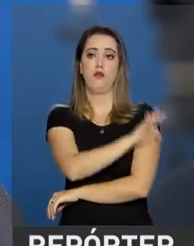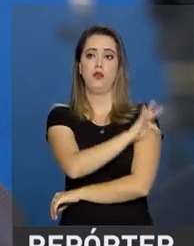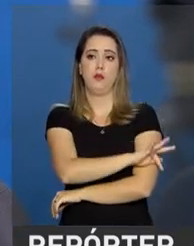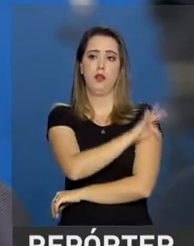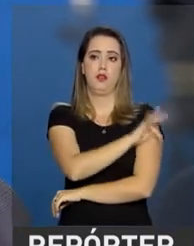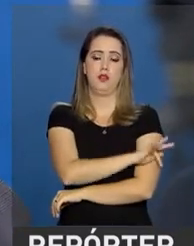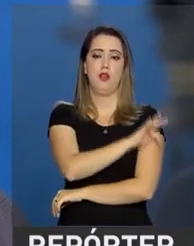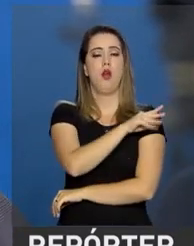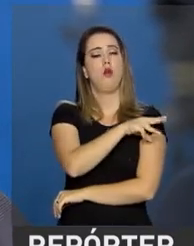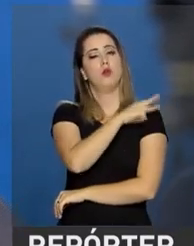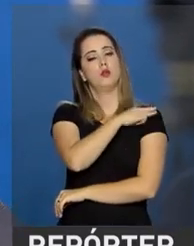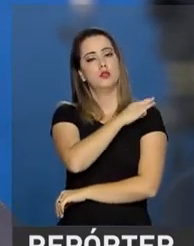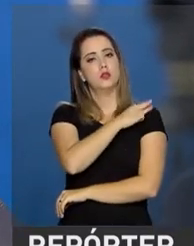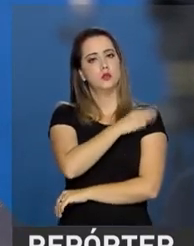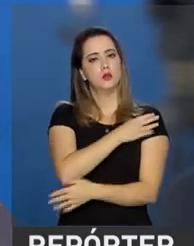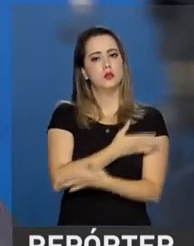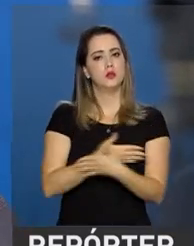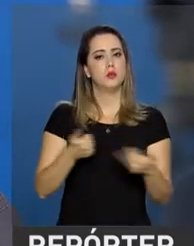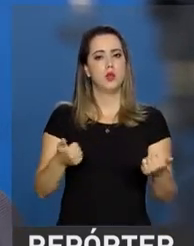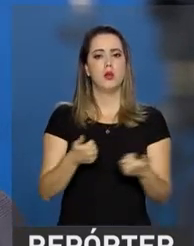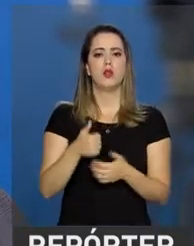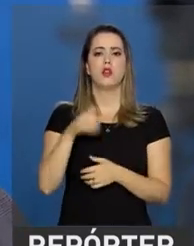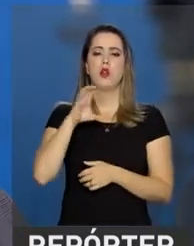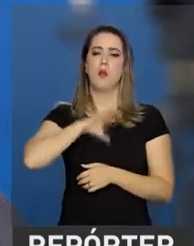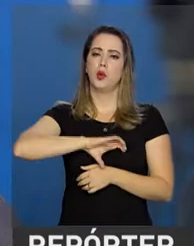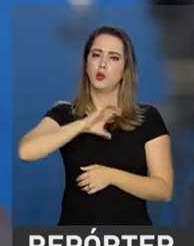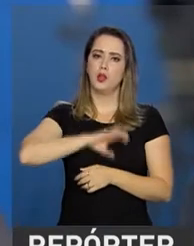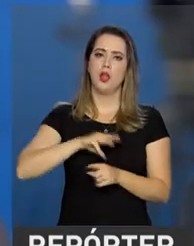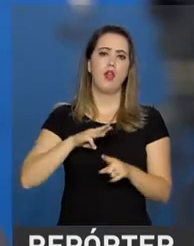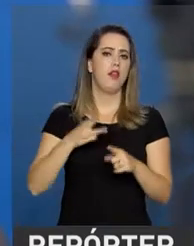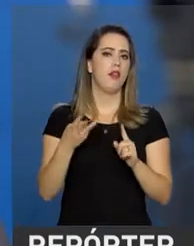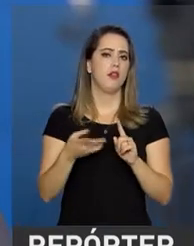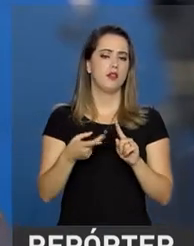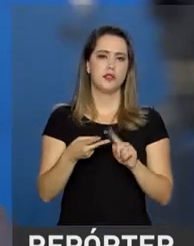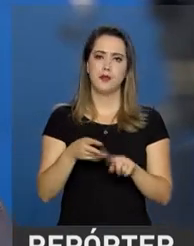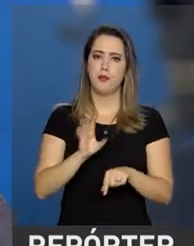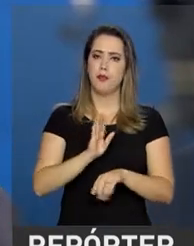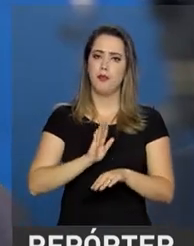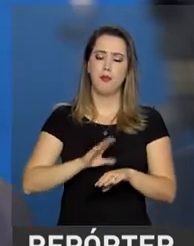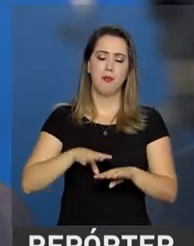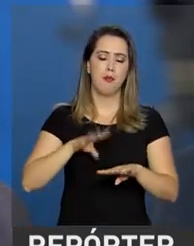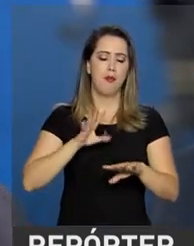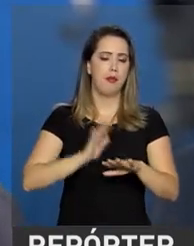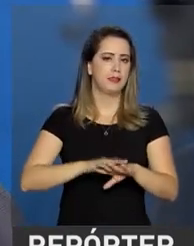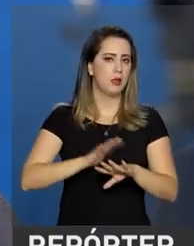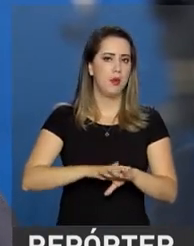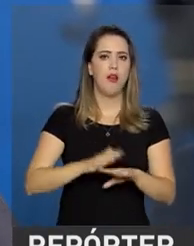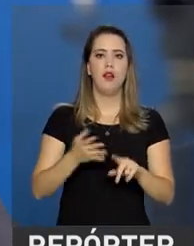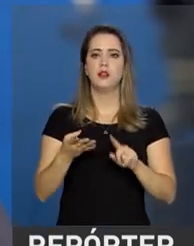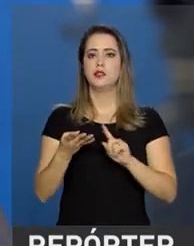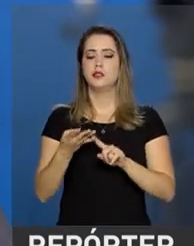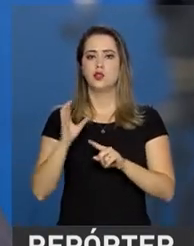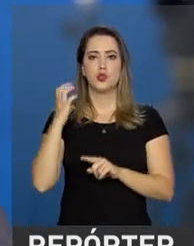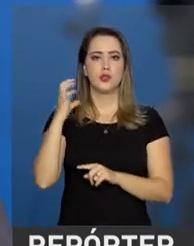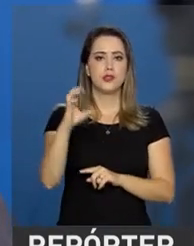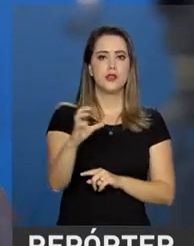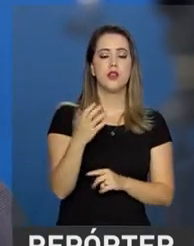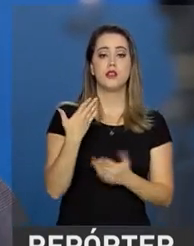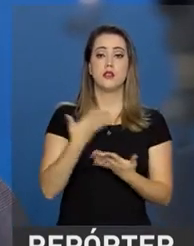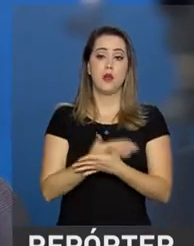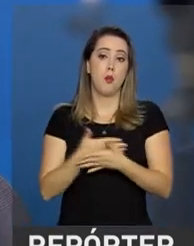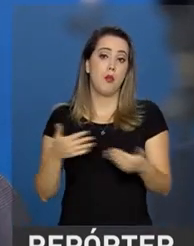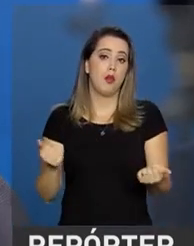ali melhorar o ensino do português, da matemática, da ciência, busca melhorar